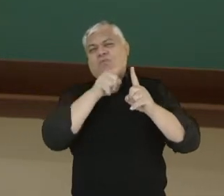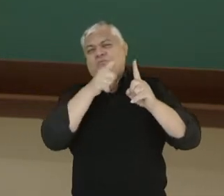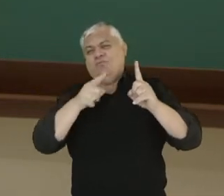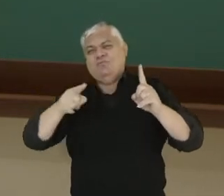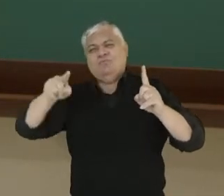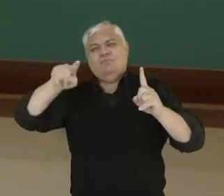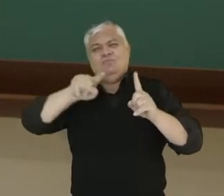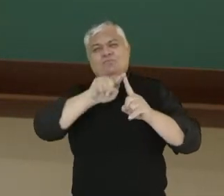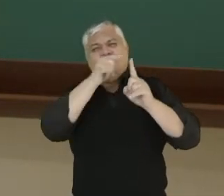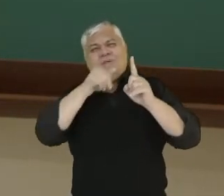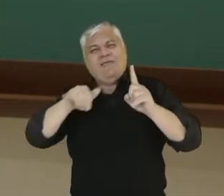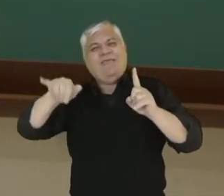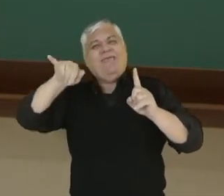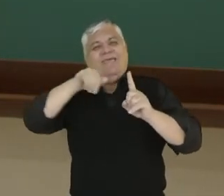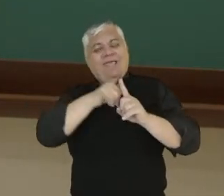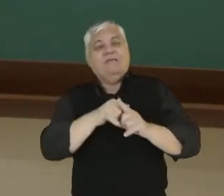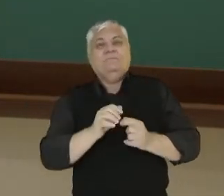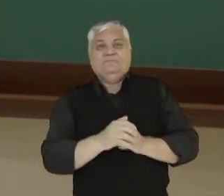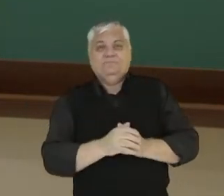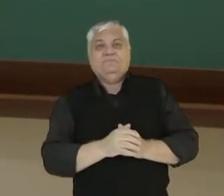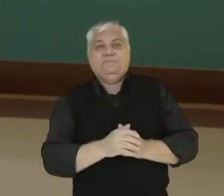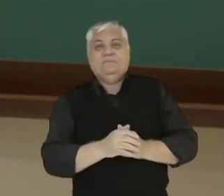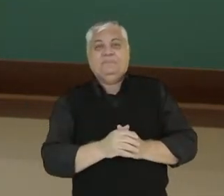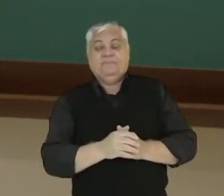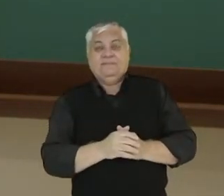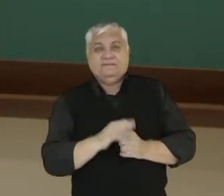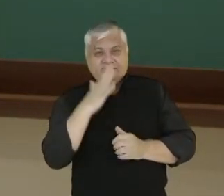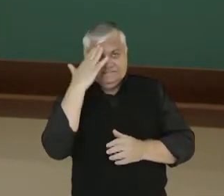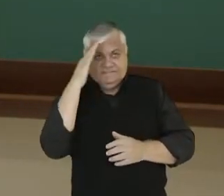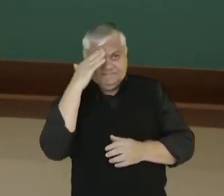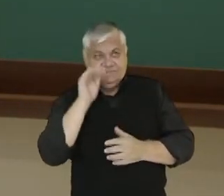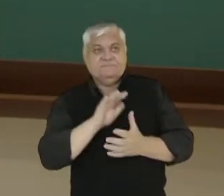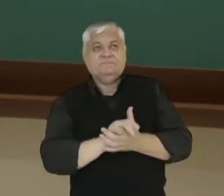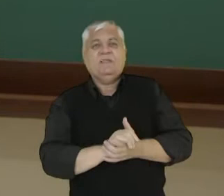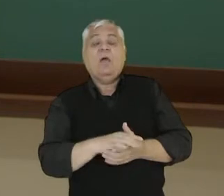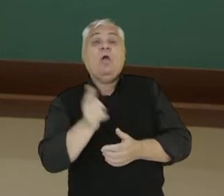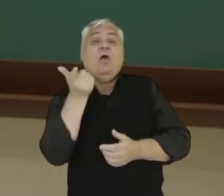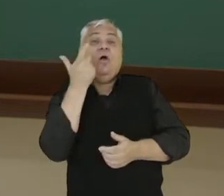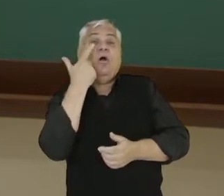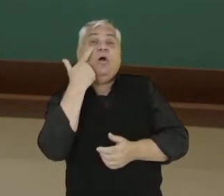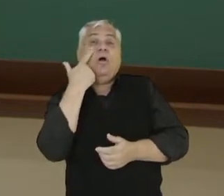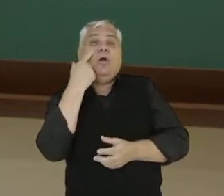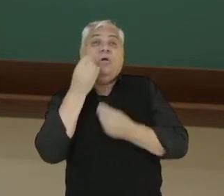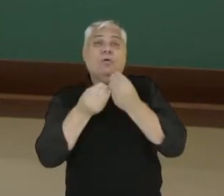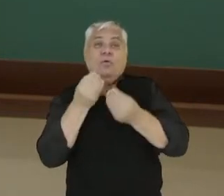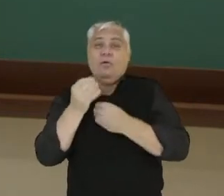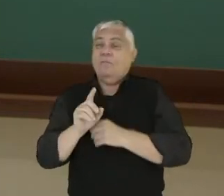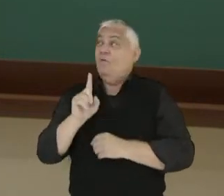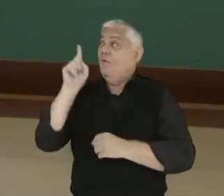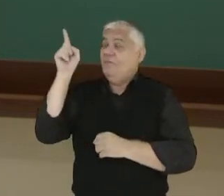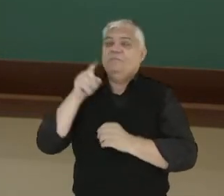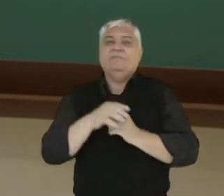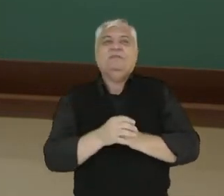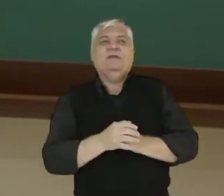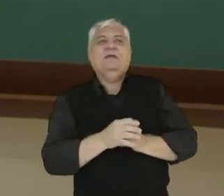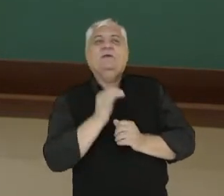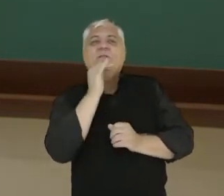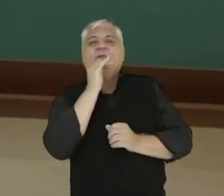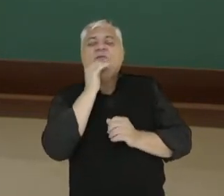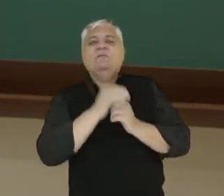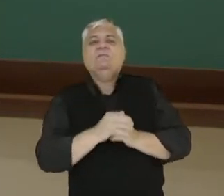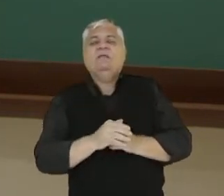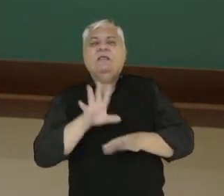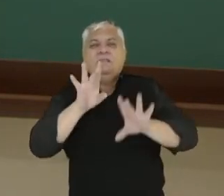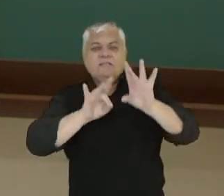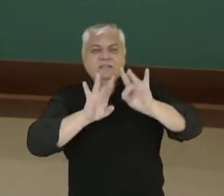é reflexão. Se você pegou essa parte, agora vamos falar um pouquinho da reflexão nos